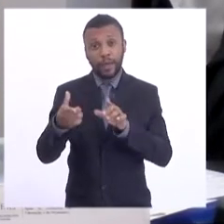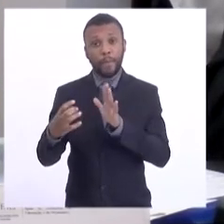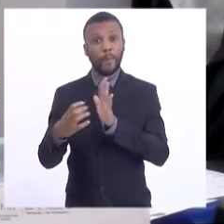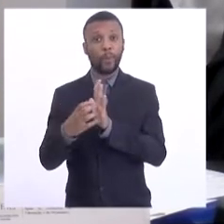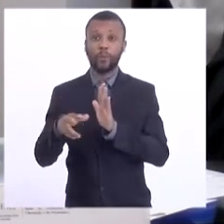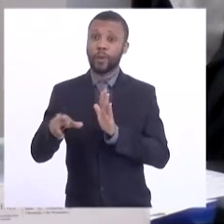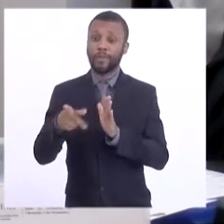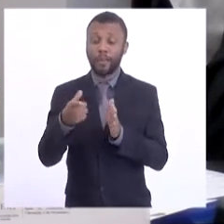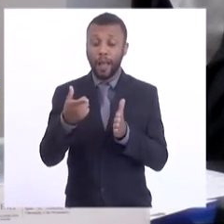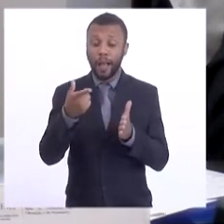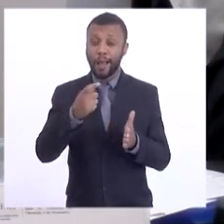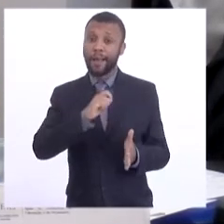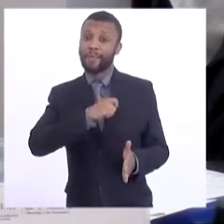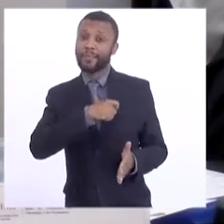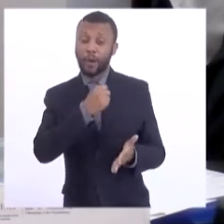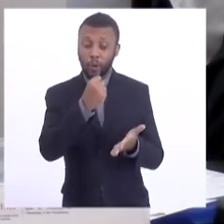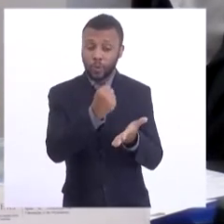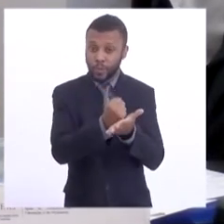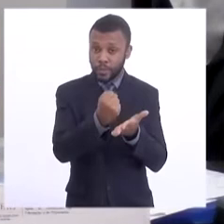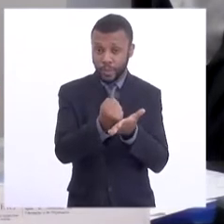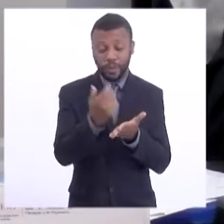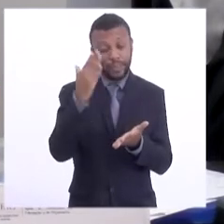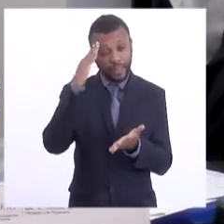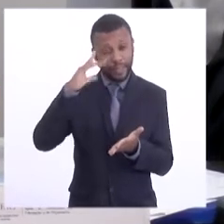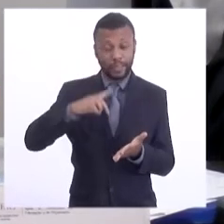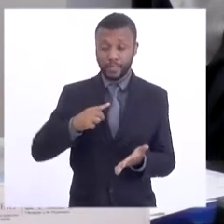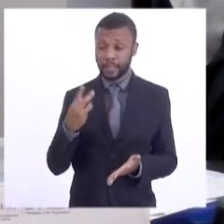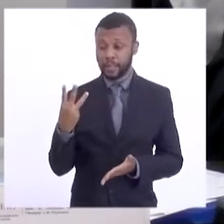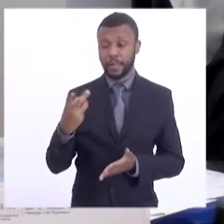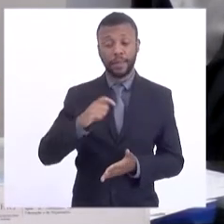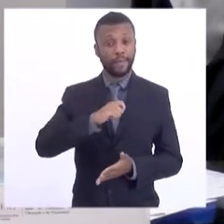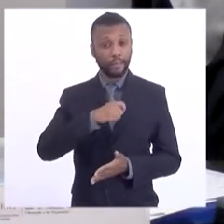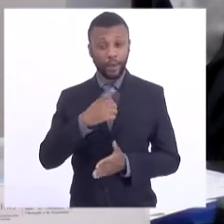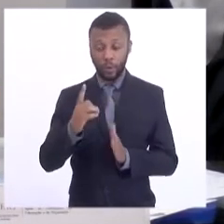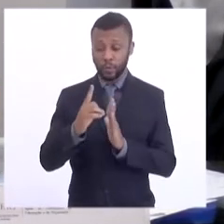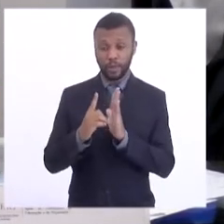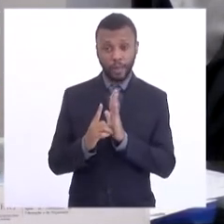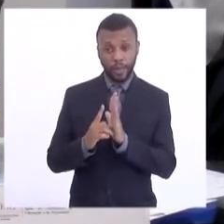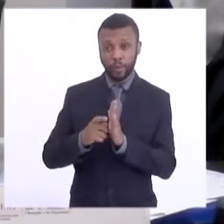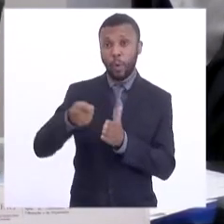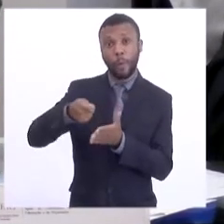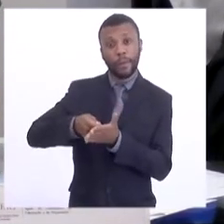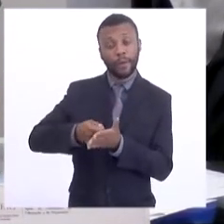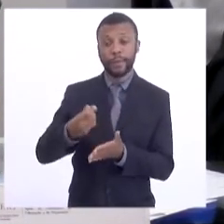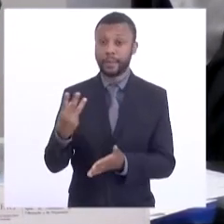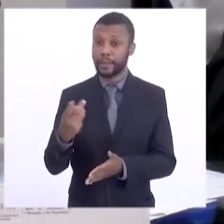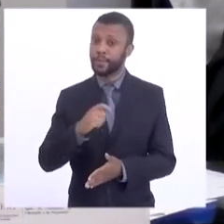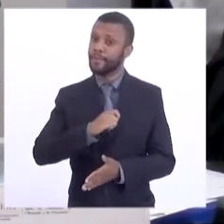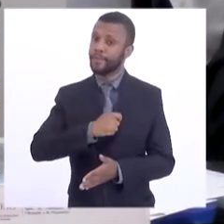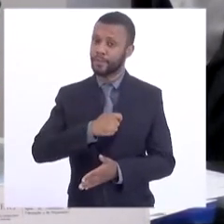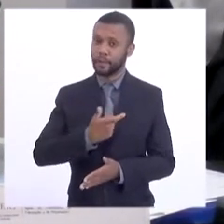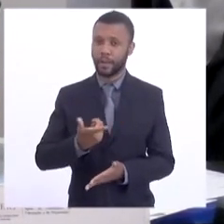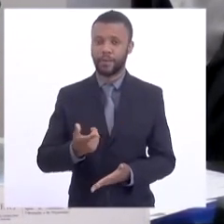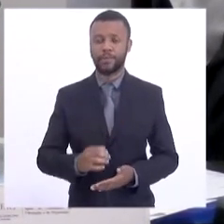fiscal de contrato eu sei que tem três fiscais o decreto determina três fiscais